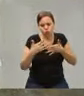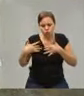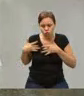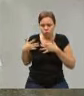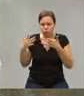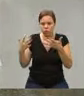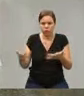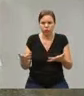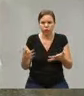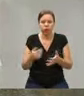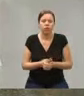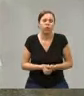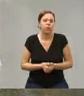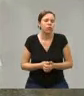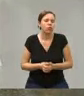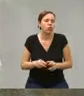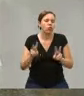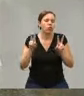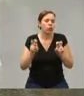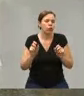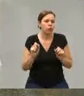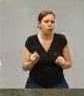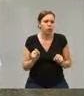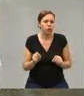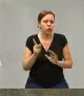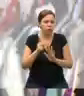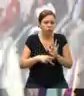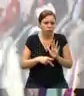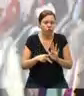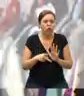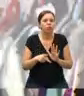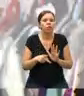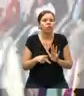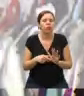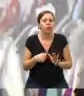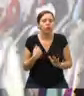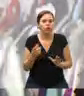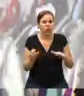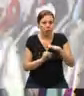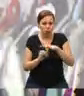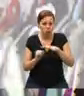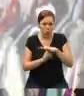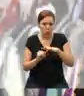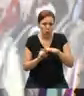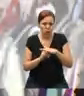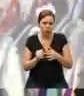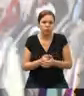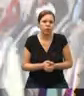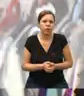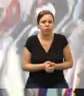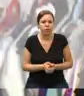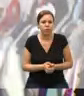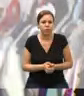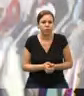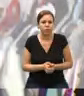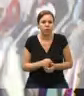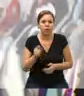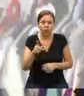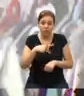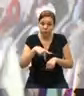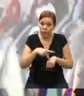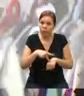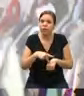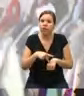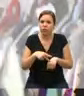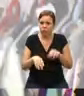doação referente aos projetos, a ONG destina a esses países